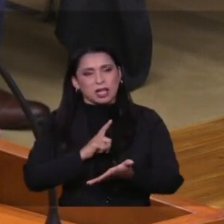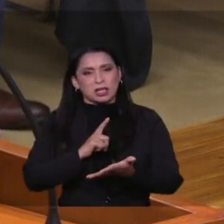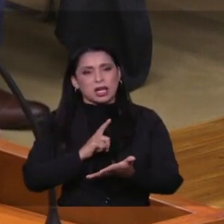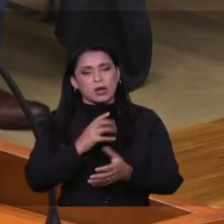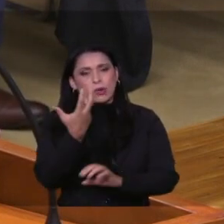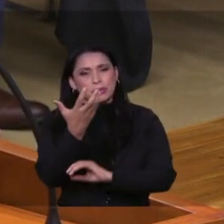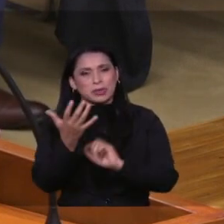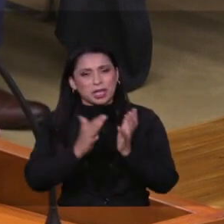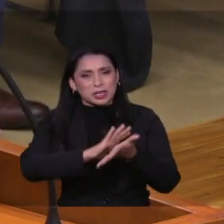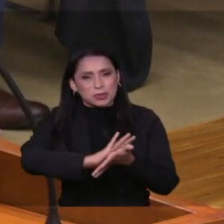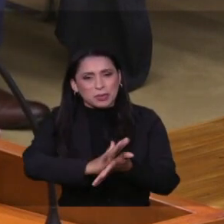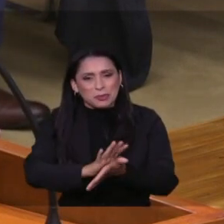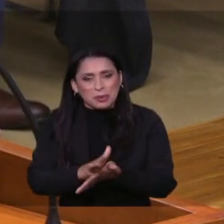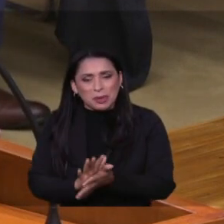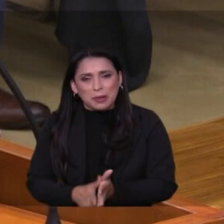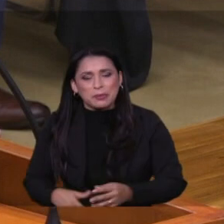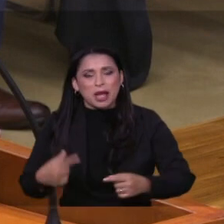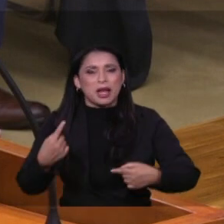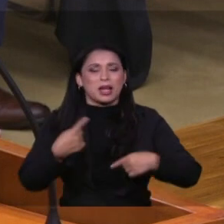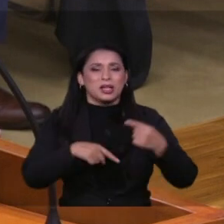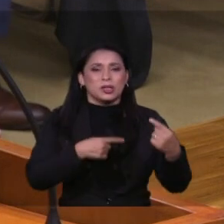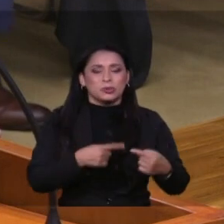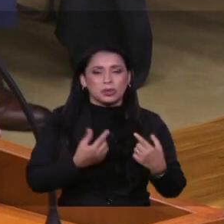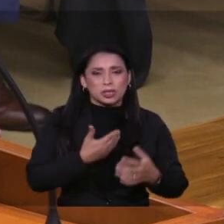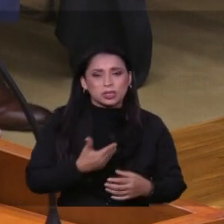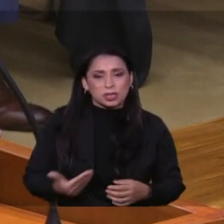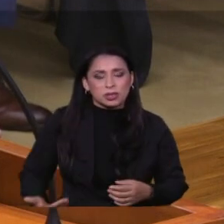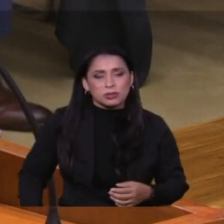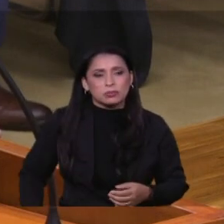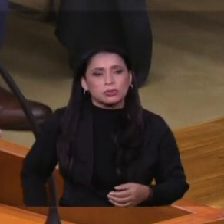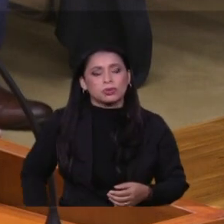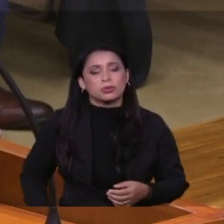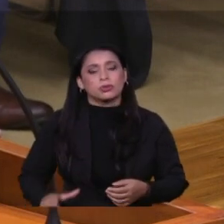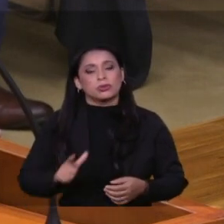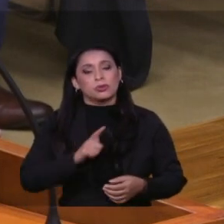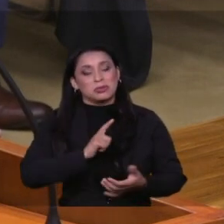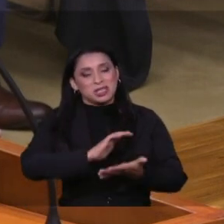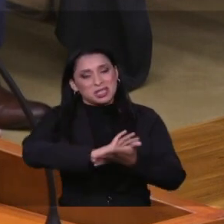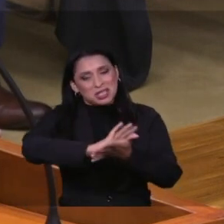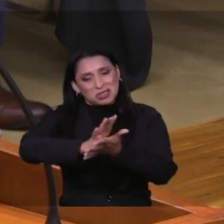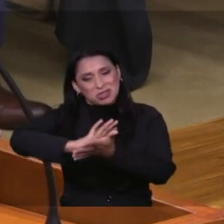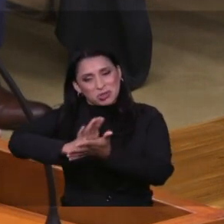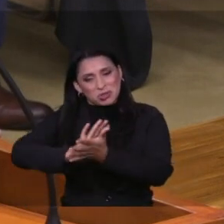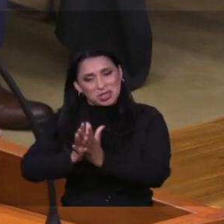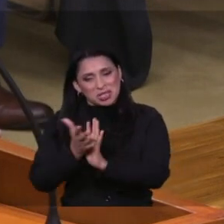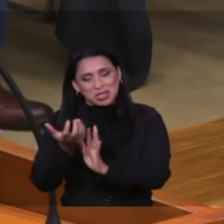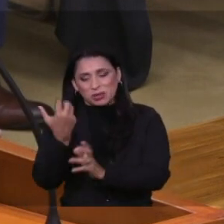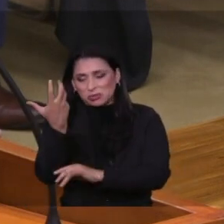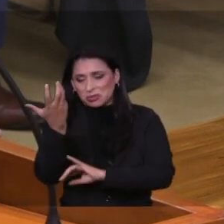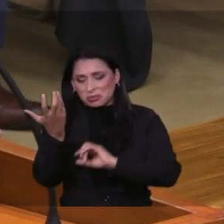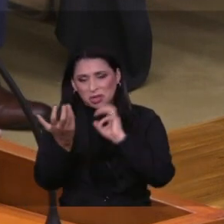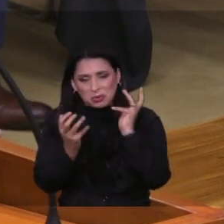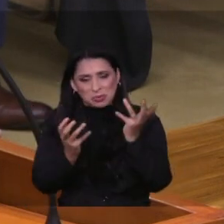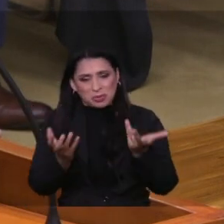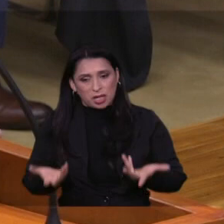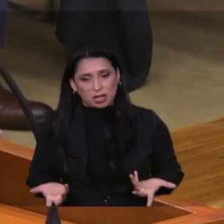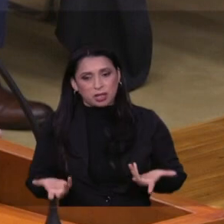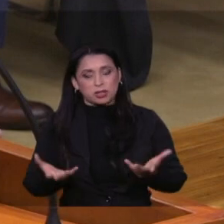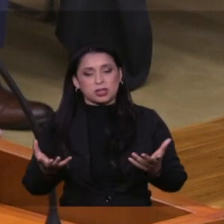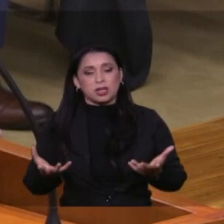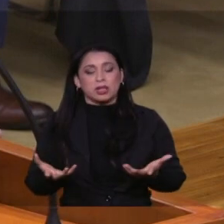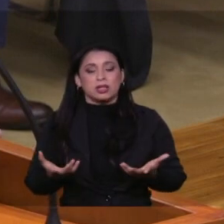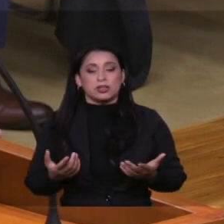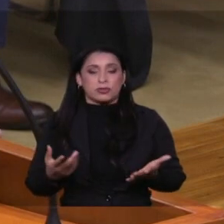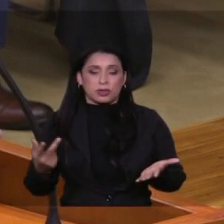de políticas públicas direcionadas à devastação do meio ambiente, que foi o que nós encontramos